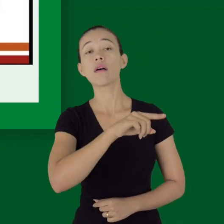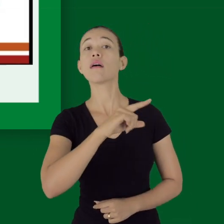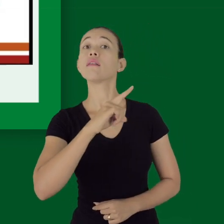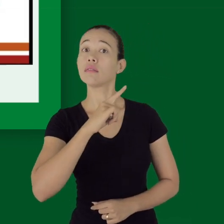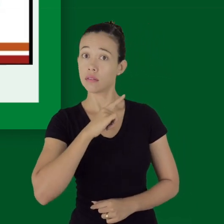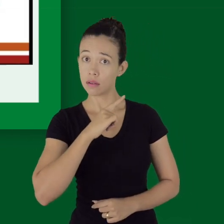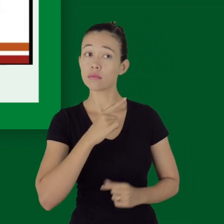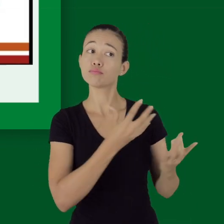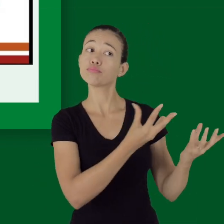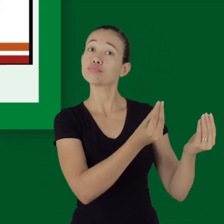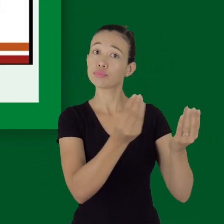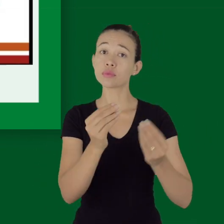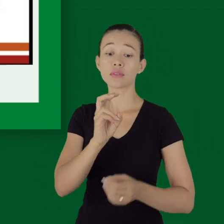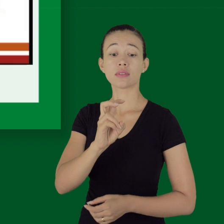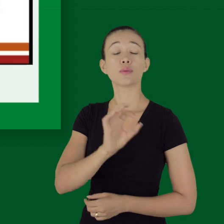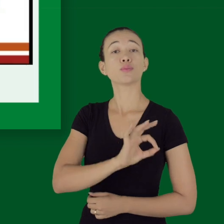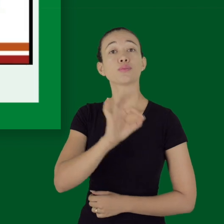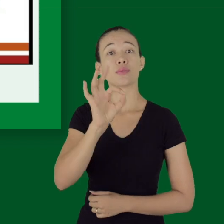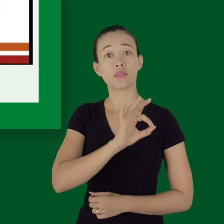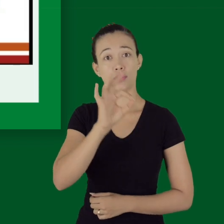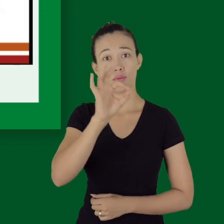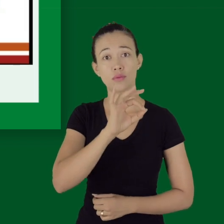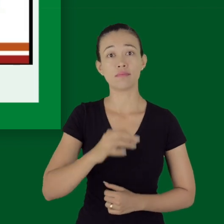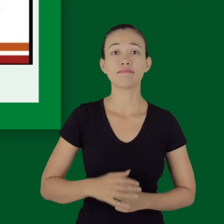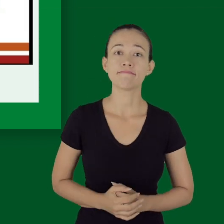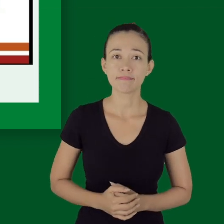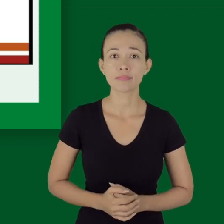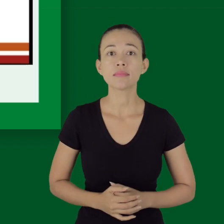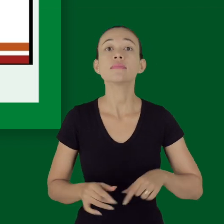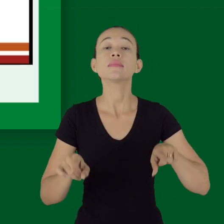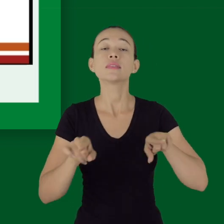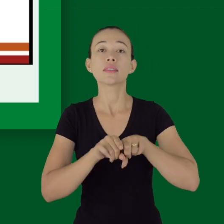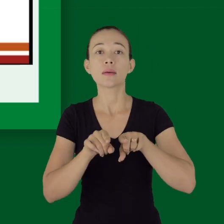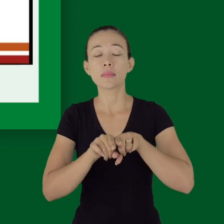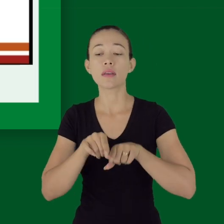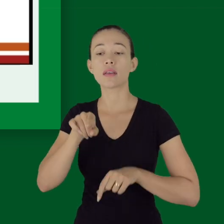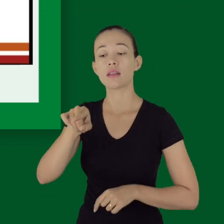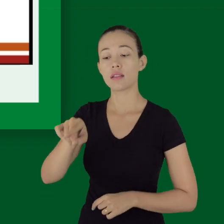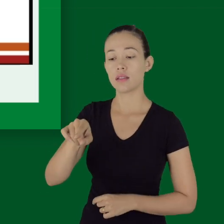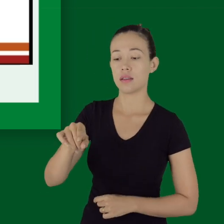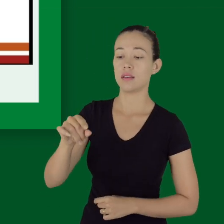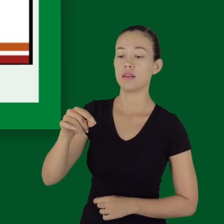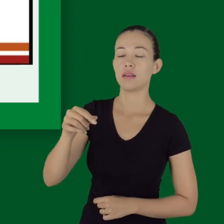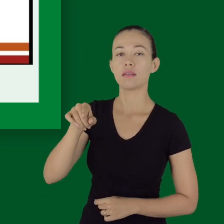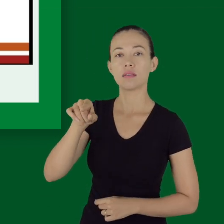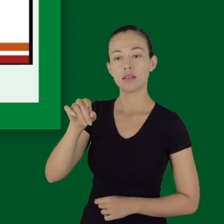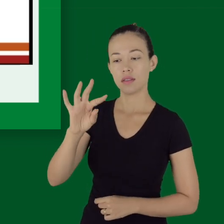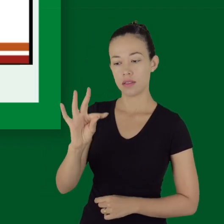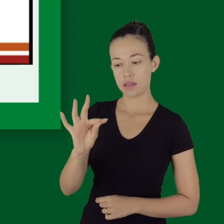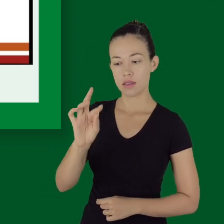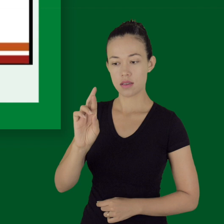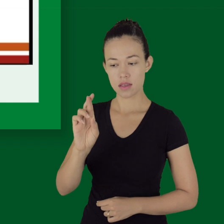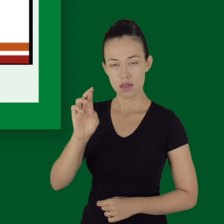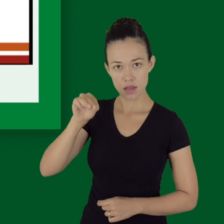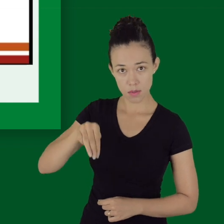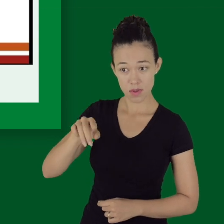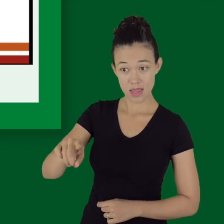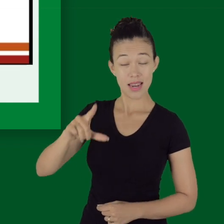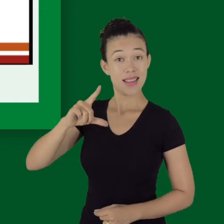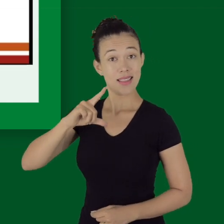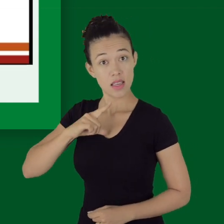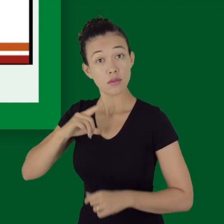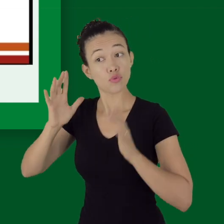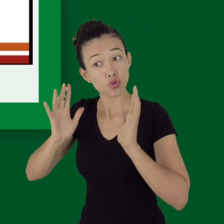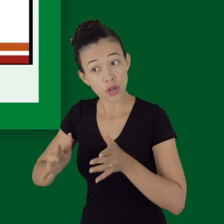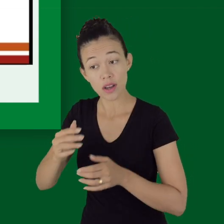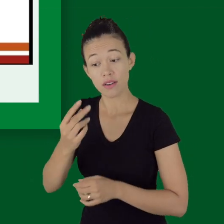TCE moderado associado. A estimativa é importante e o nível de alerta importante. Mas para a gente compreender melhor o que é isso, o que